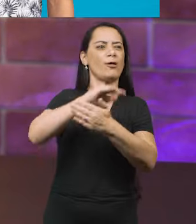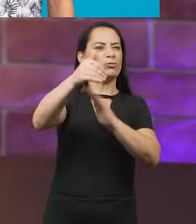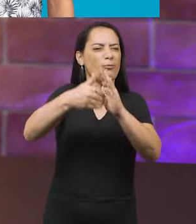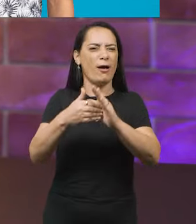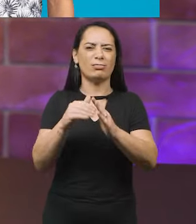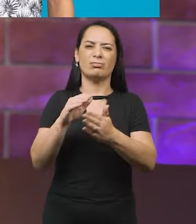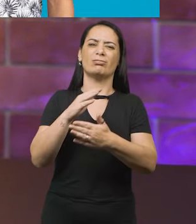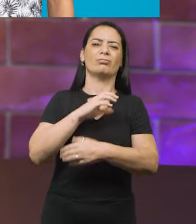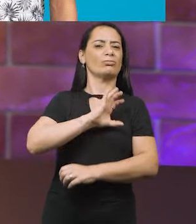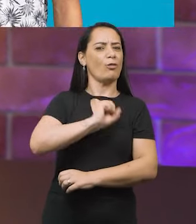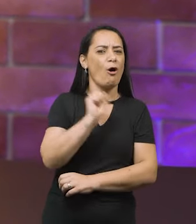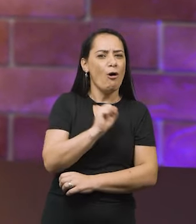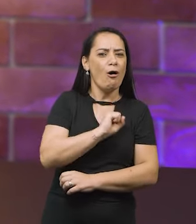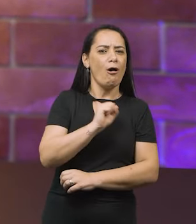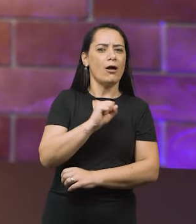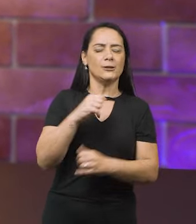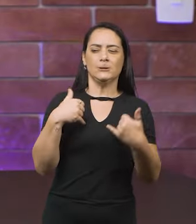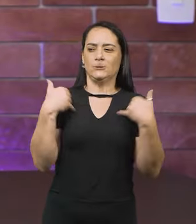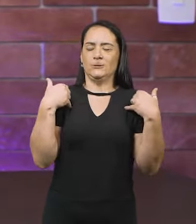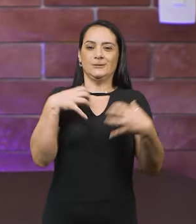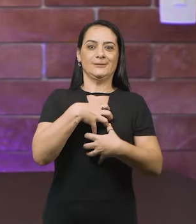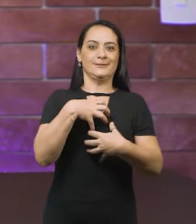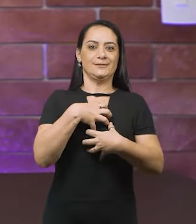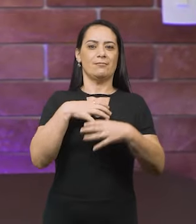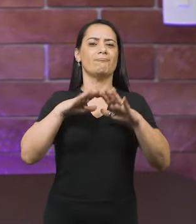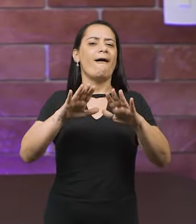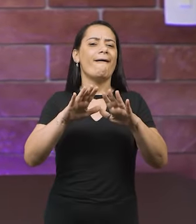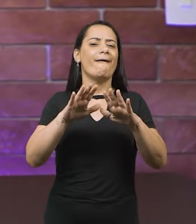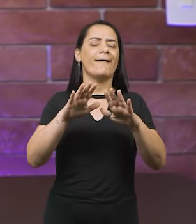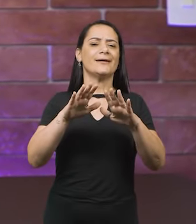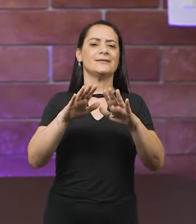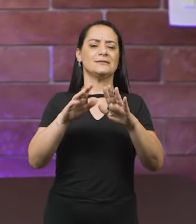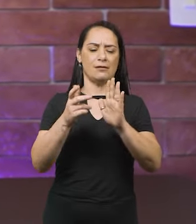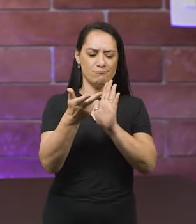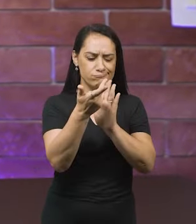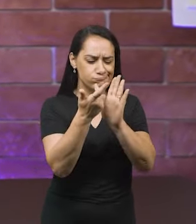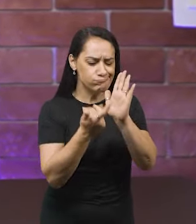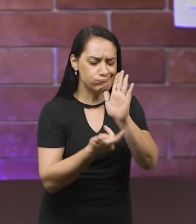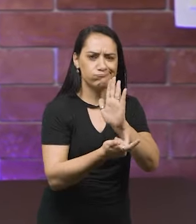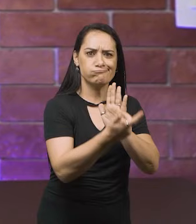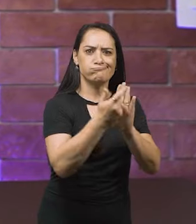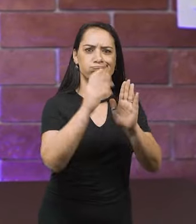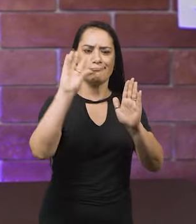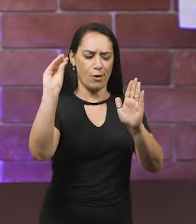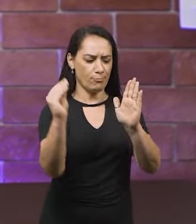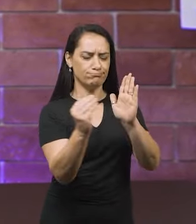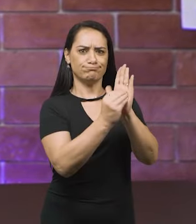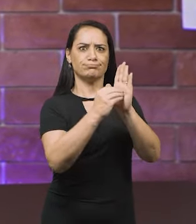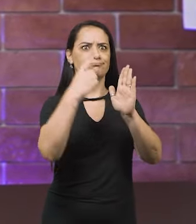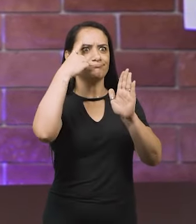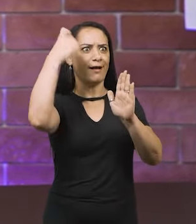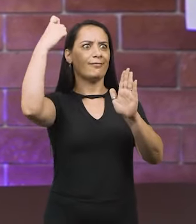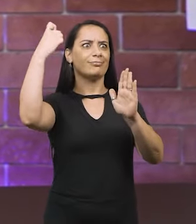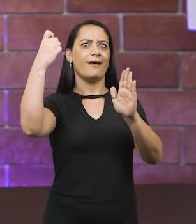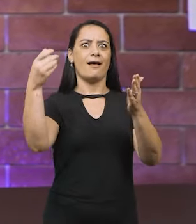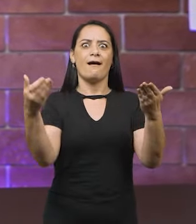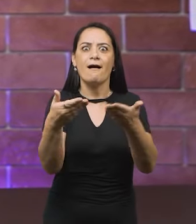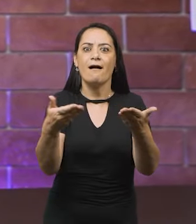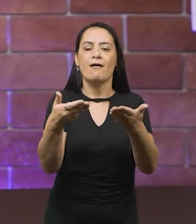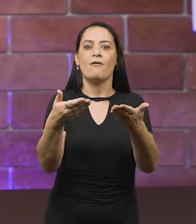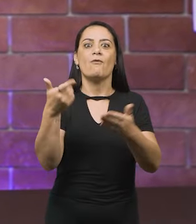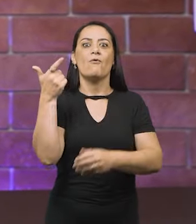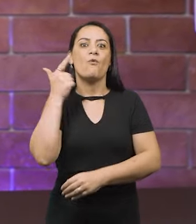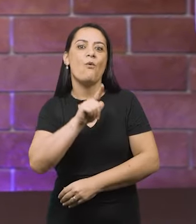adorar. Você se sente no topo do mundo. Mas aí, na hora de buscar as imagens para ilustrar a ideia que